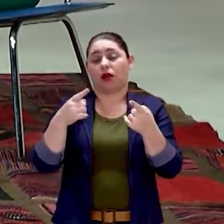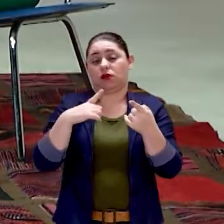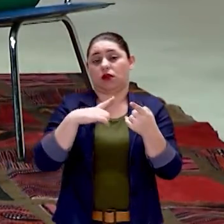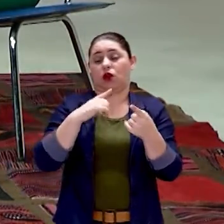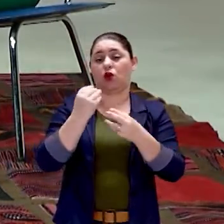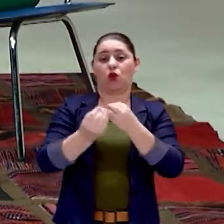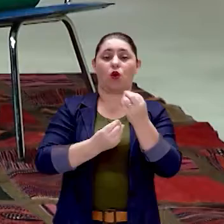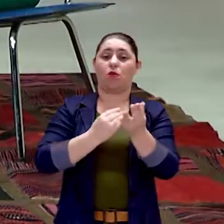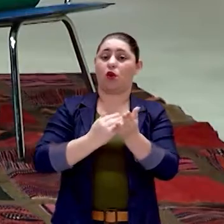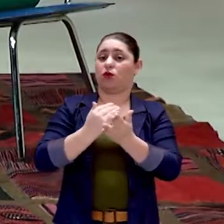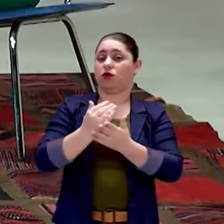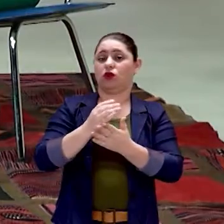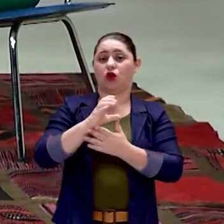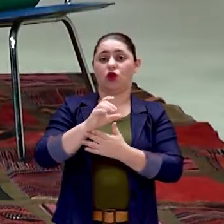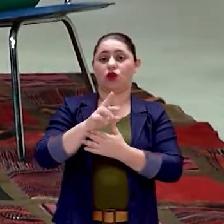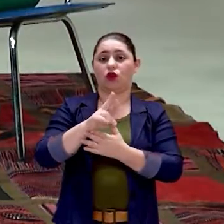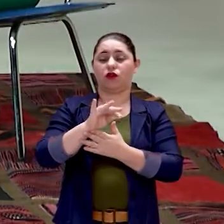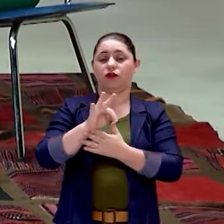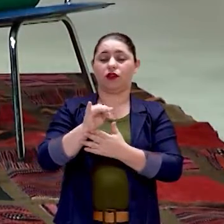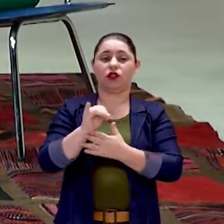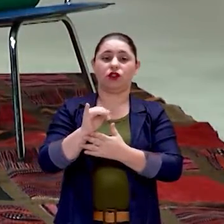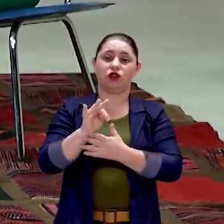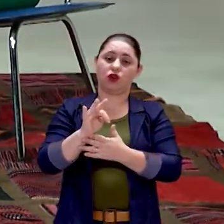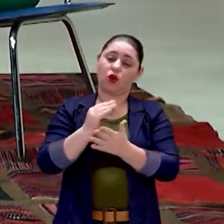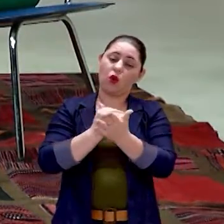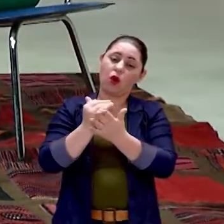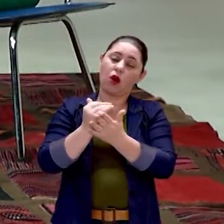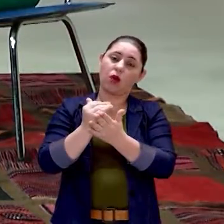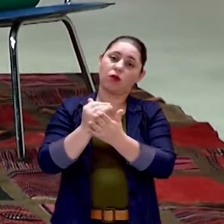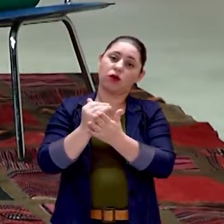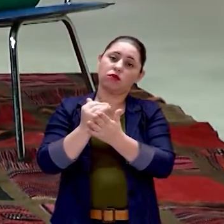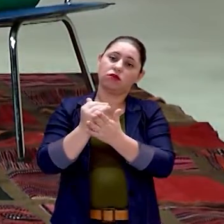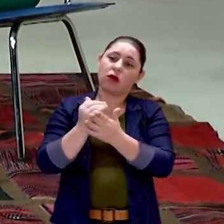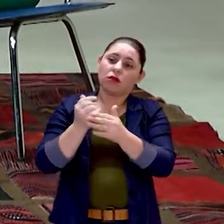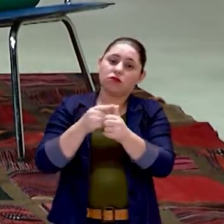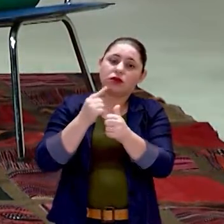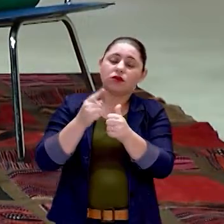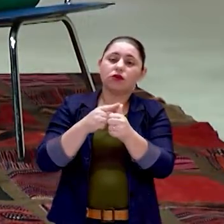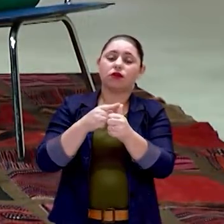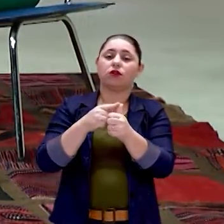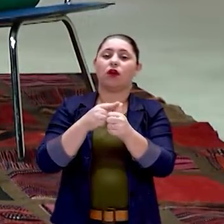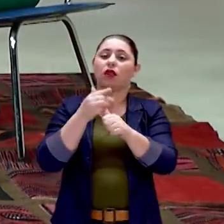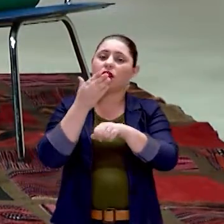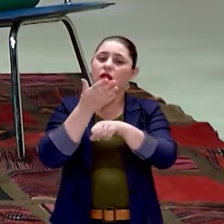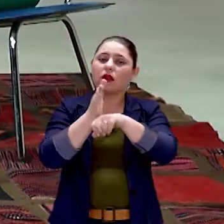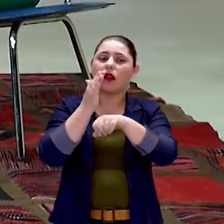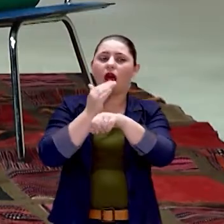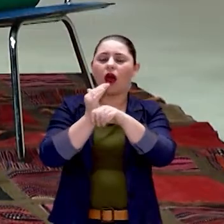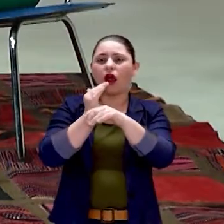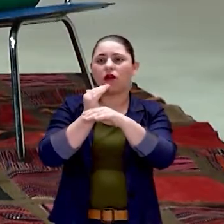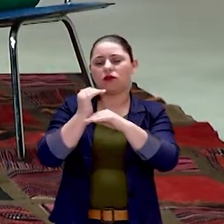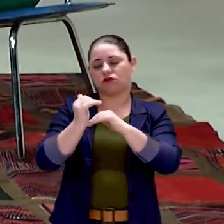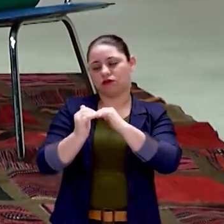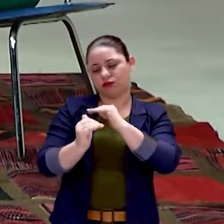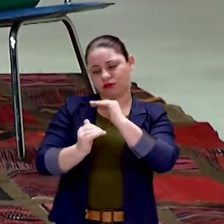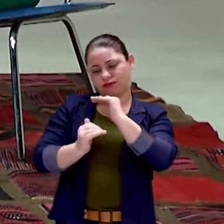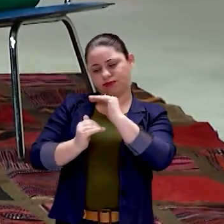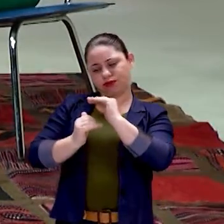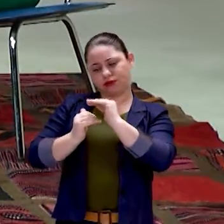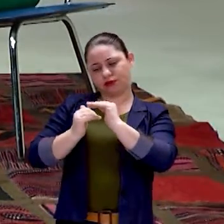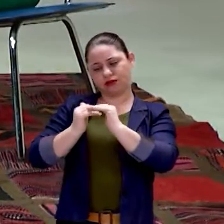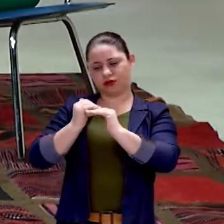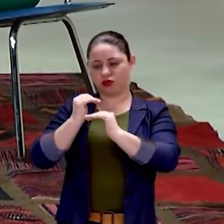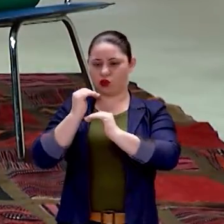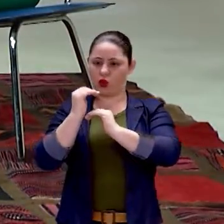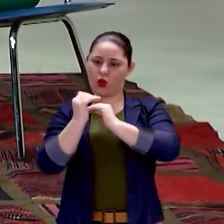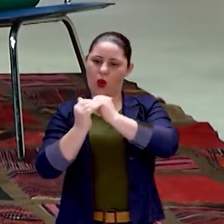tem como você começar no CrossFit de nível iniciante e você gradativamente, devagar, chegar em algum nível um